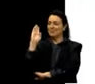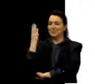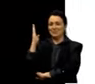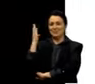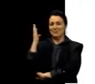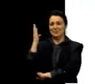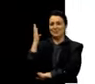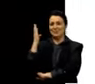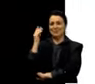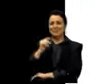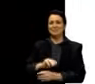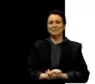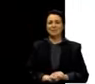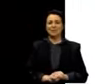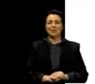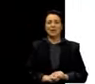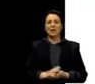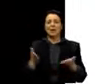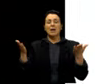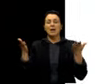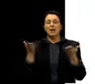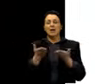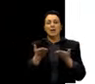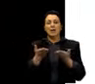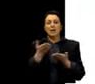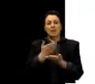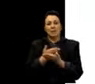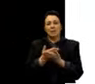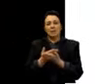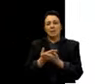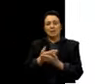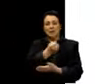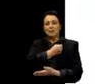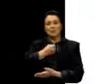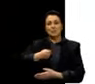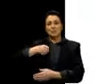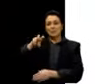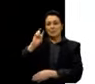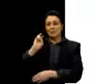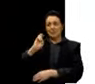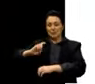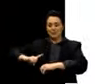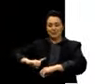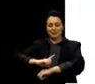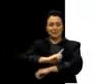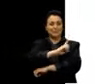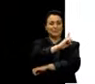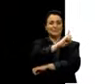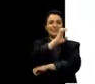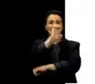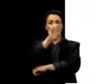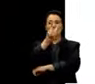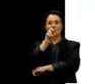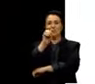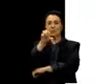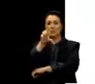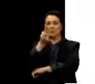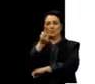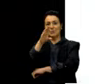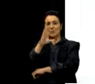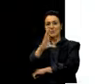Biologia. Bom, estamos na aula 5 sobre evolução. O tema evolução,